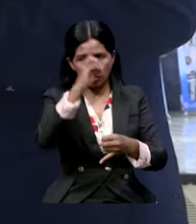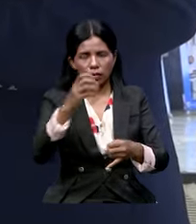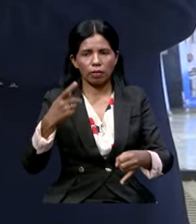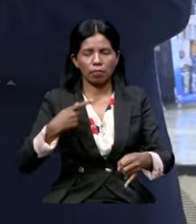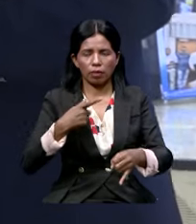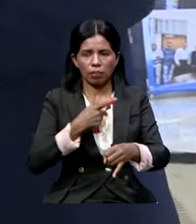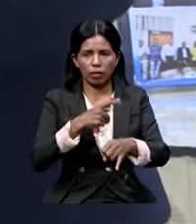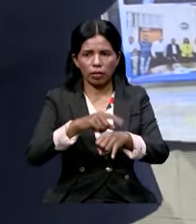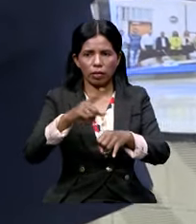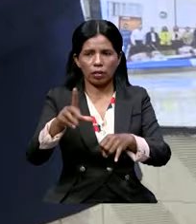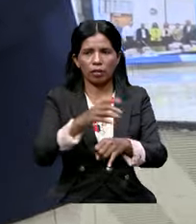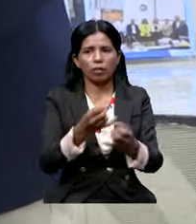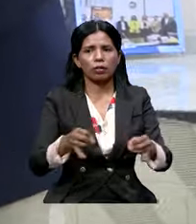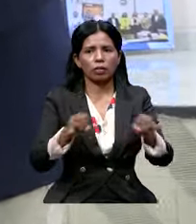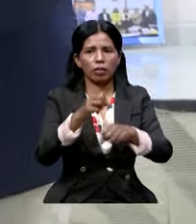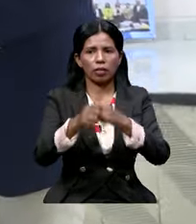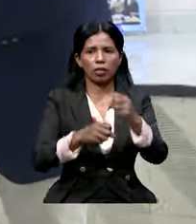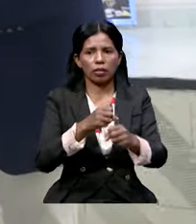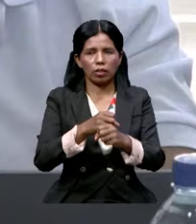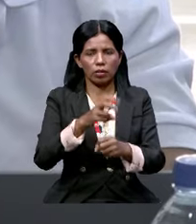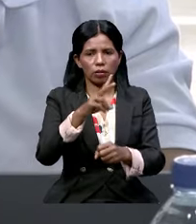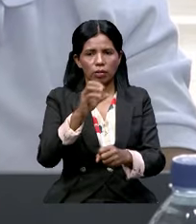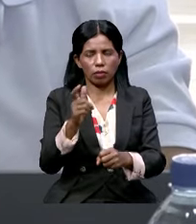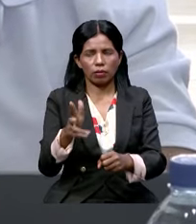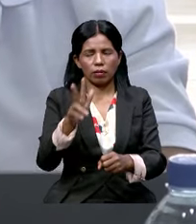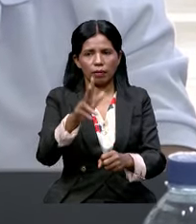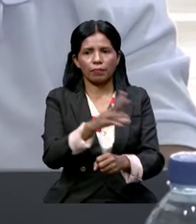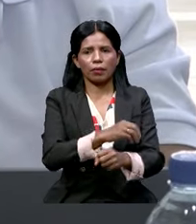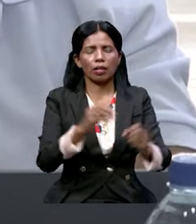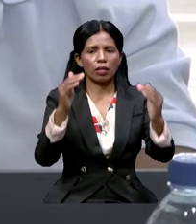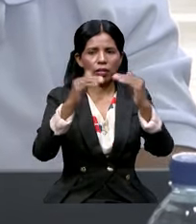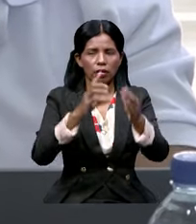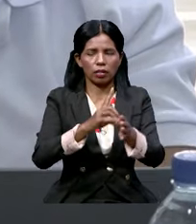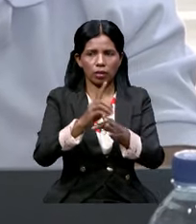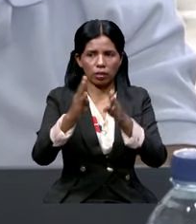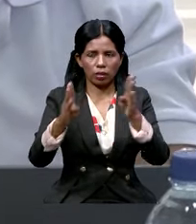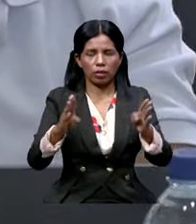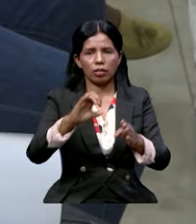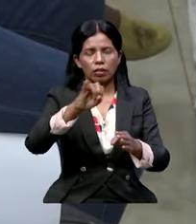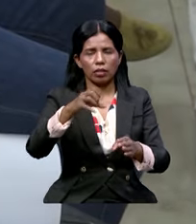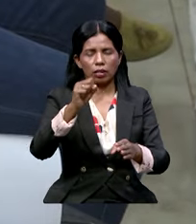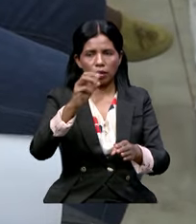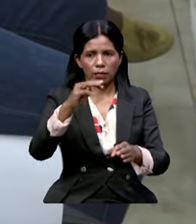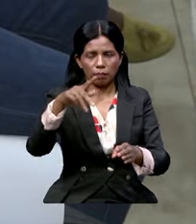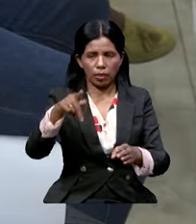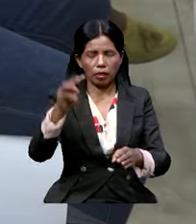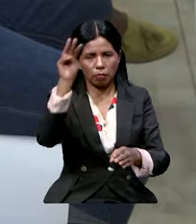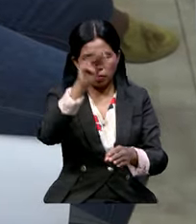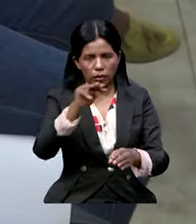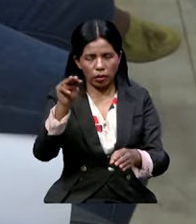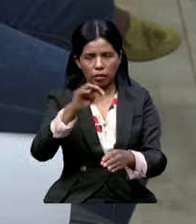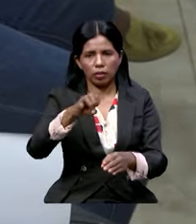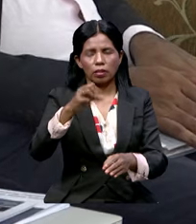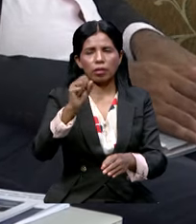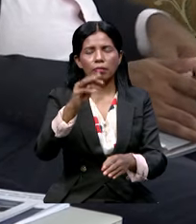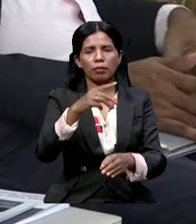Parlamento Nacional no institucional Tinang Rigoro no Sintolunian. Nune, a fim lança, diretora executiva GSMP informa, monitorização GSMP a